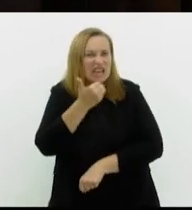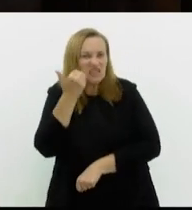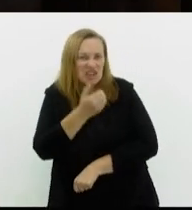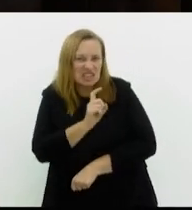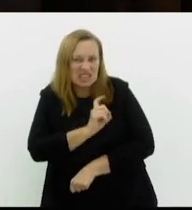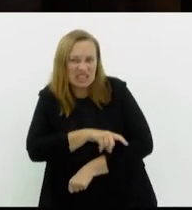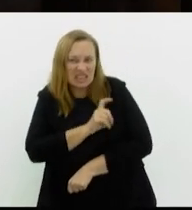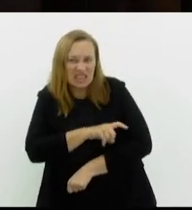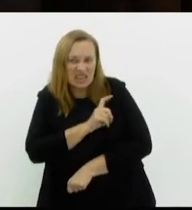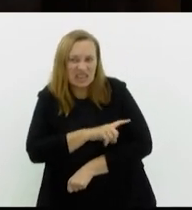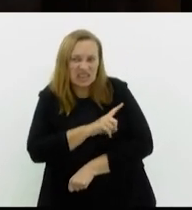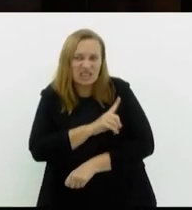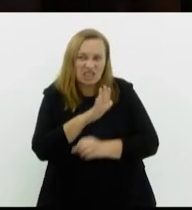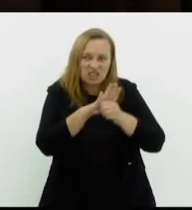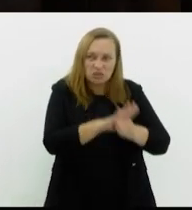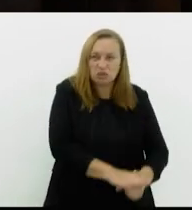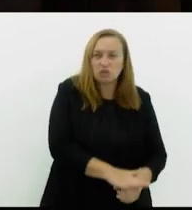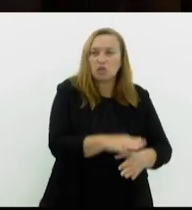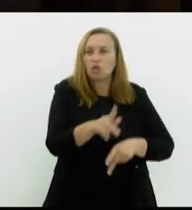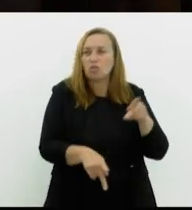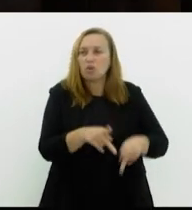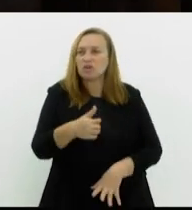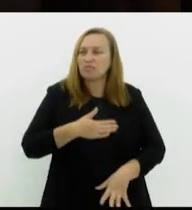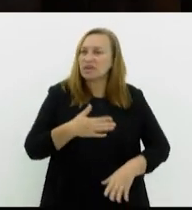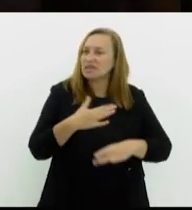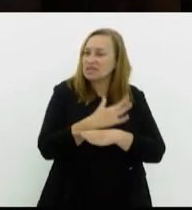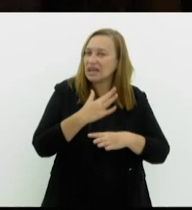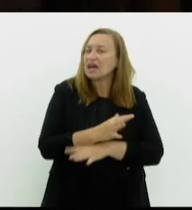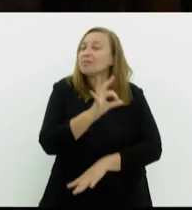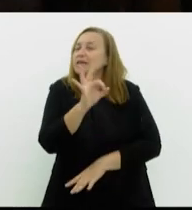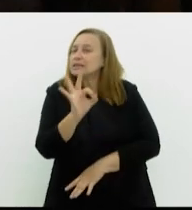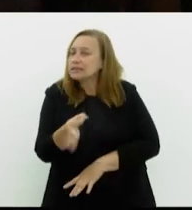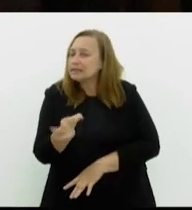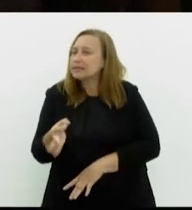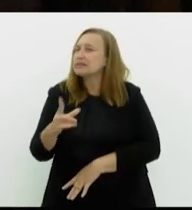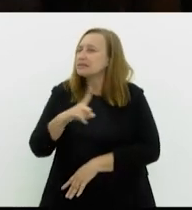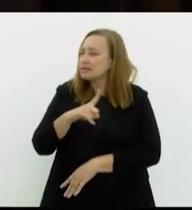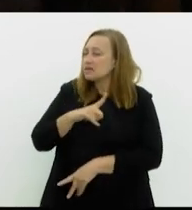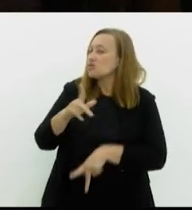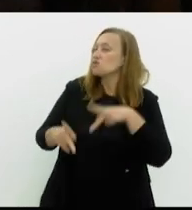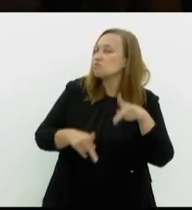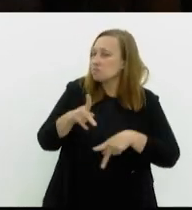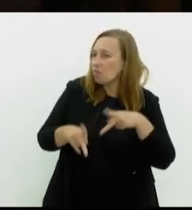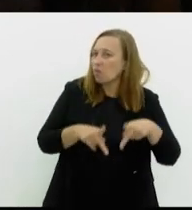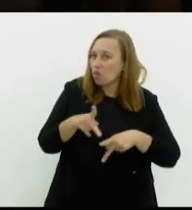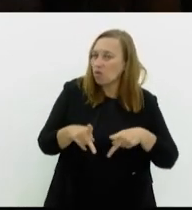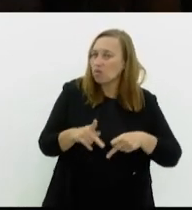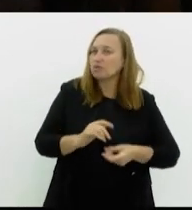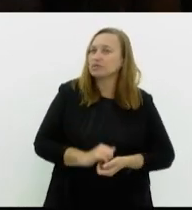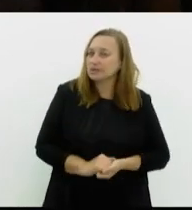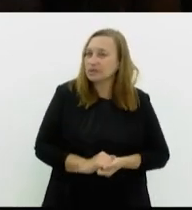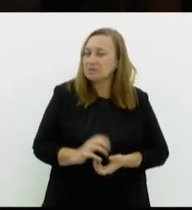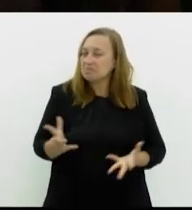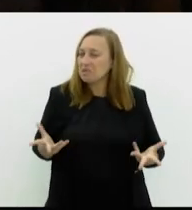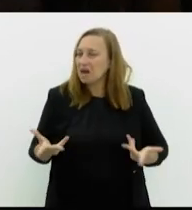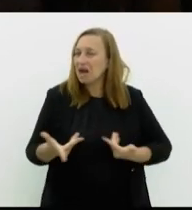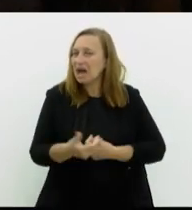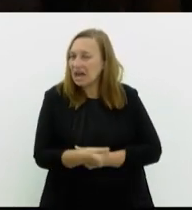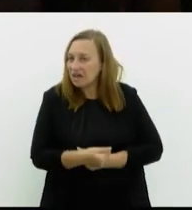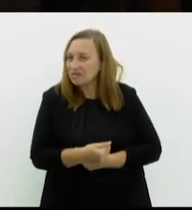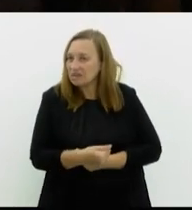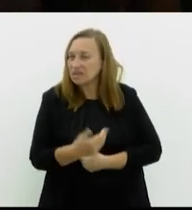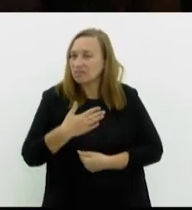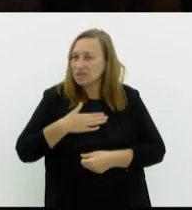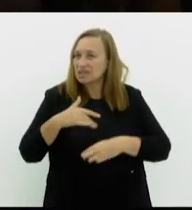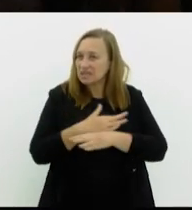povo humilde da minha cidade. Mas eu tenho certeza que esse povo, essa população maravilhosa da